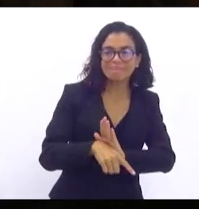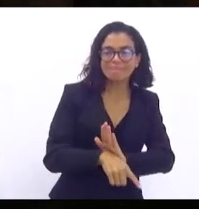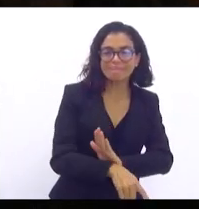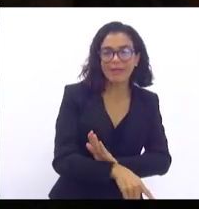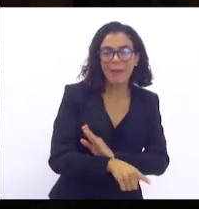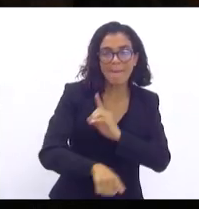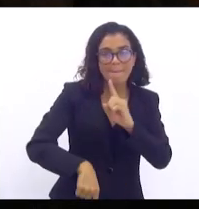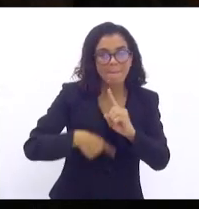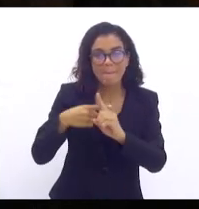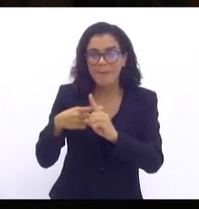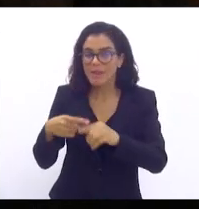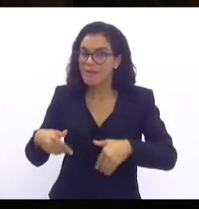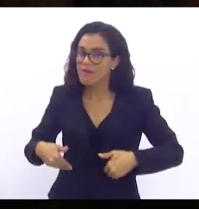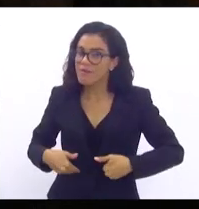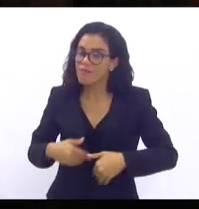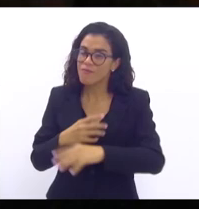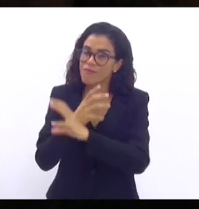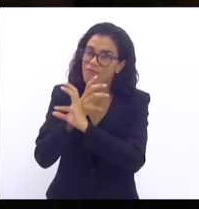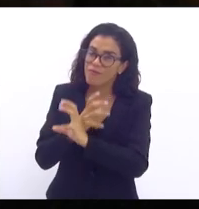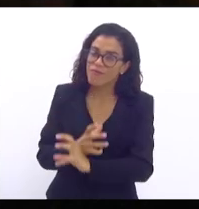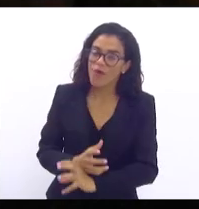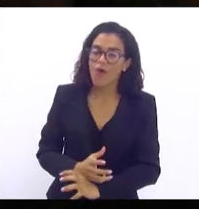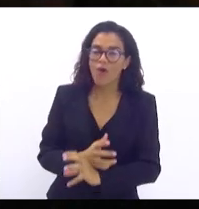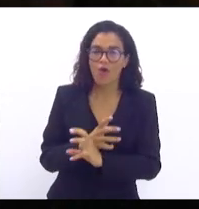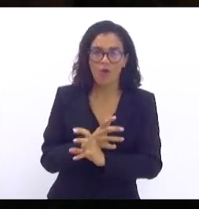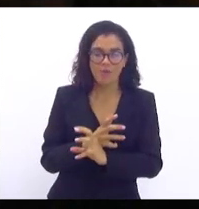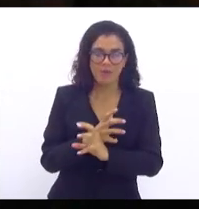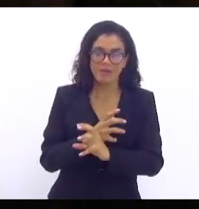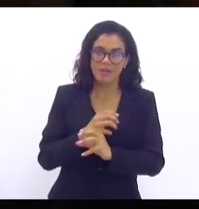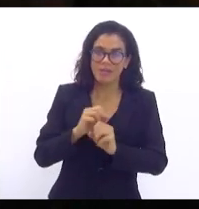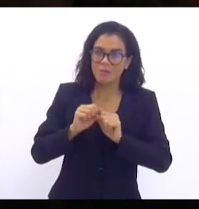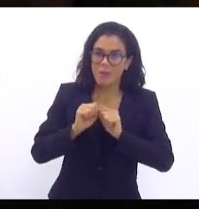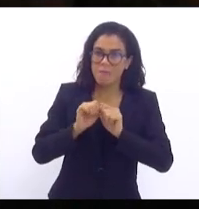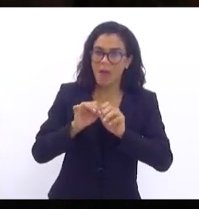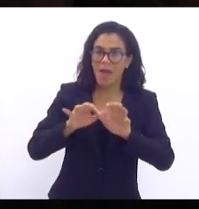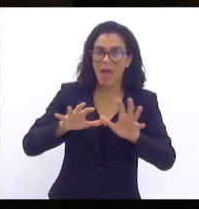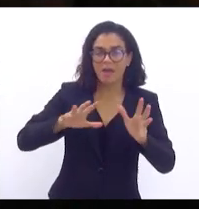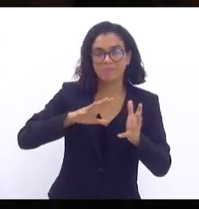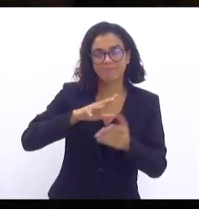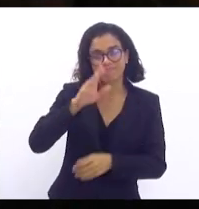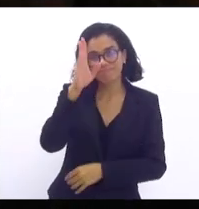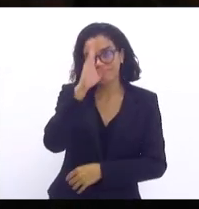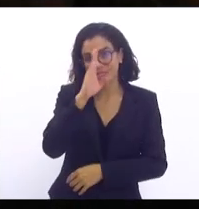fome também toma conta de grande parte do nosso país.